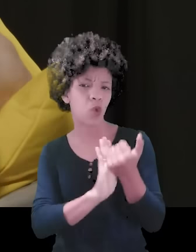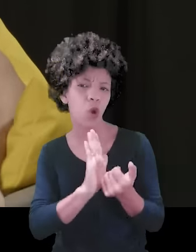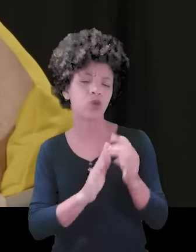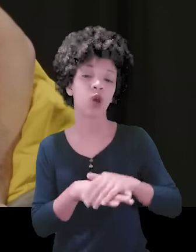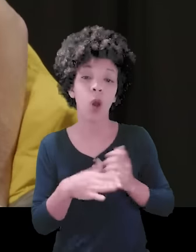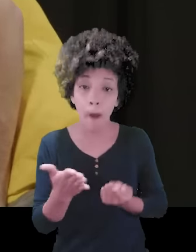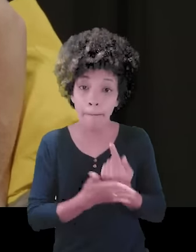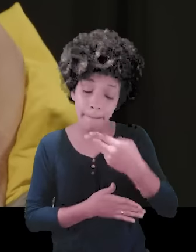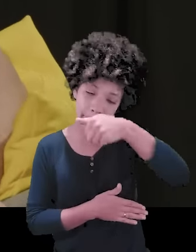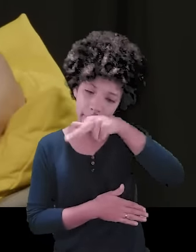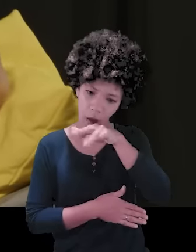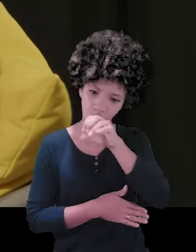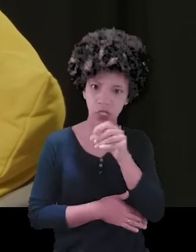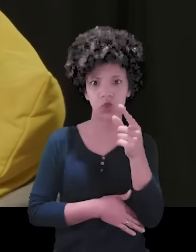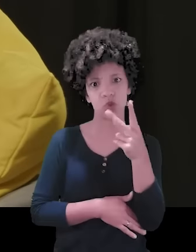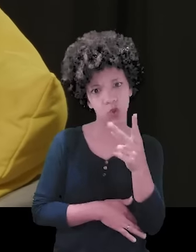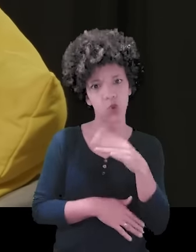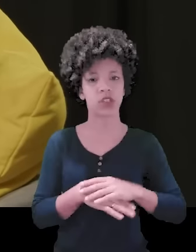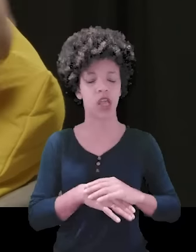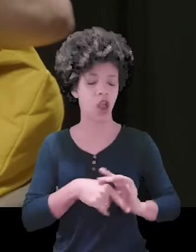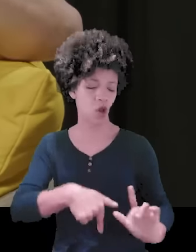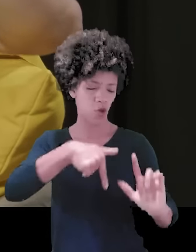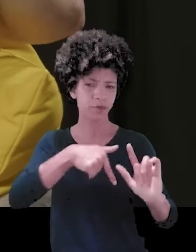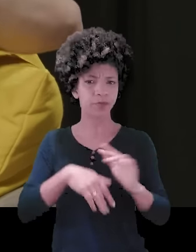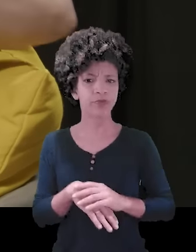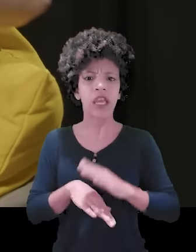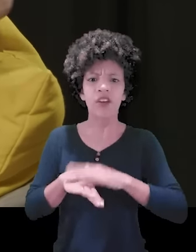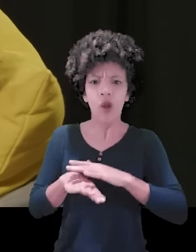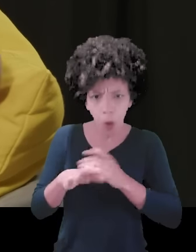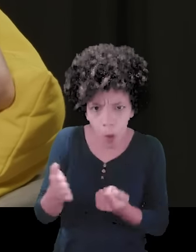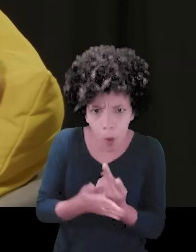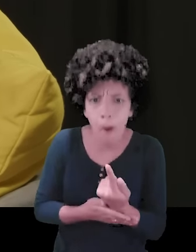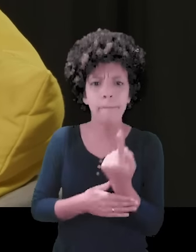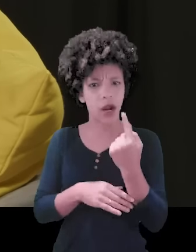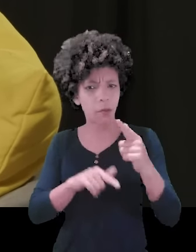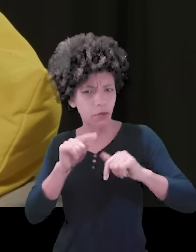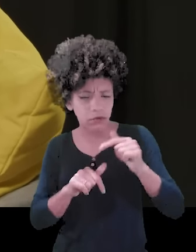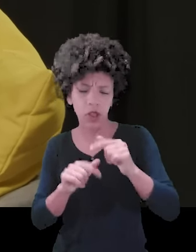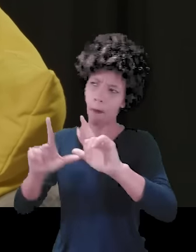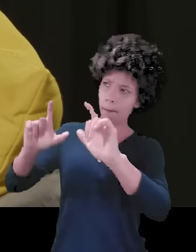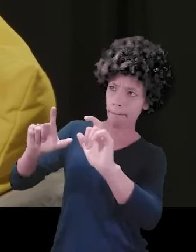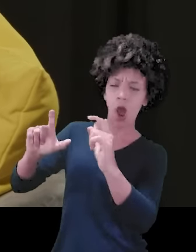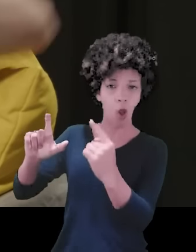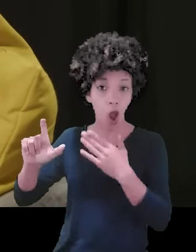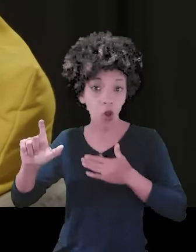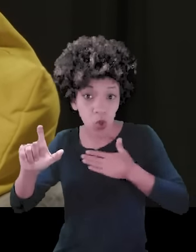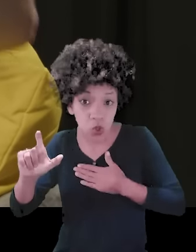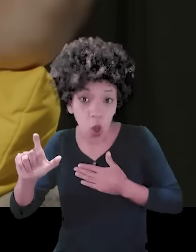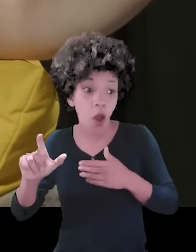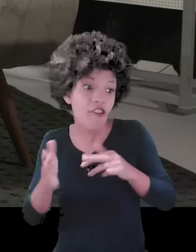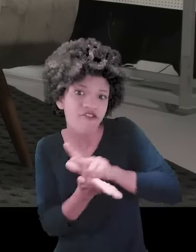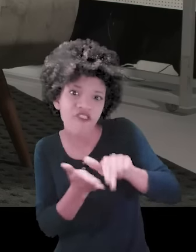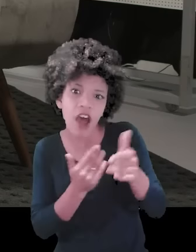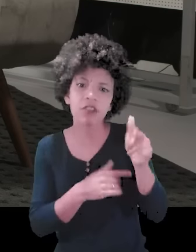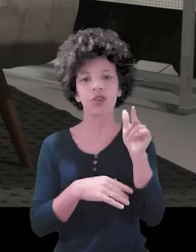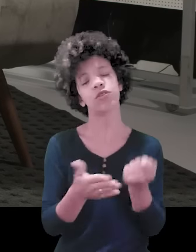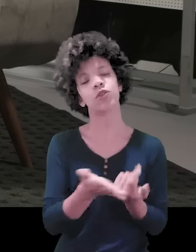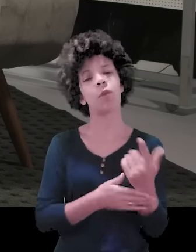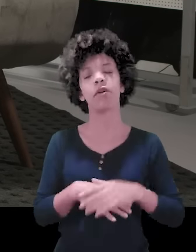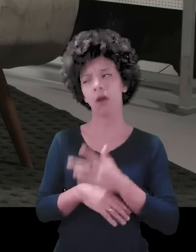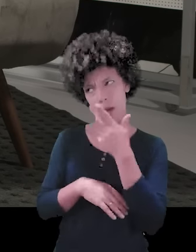você com o Maurício 12 cupom de desconto faz uma fotinho fala mano se eu comprei dá uma mora compra uma gostou comprar várias